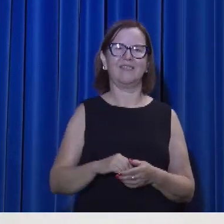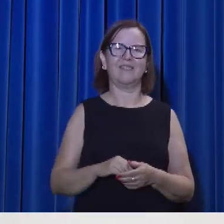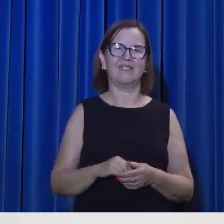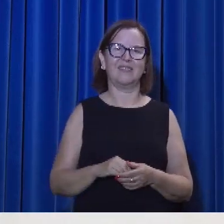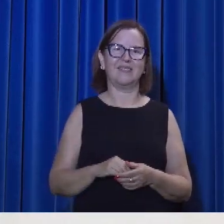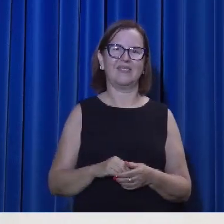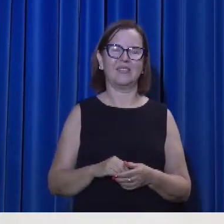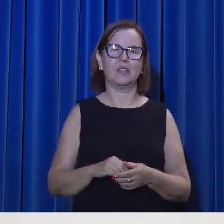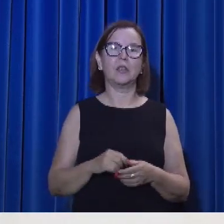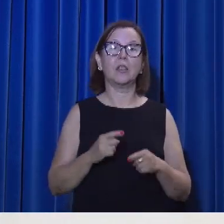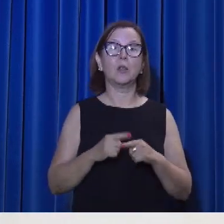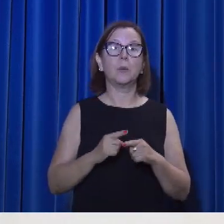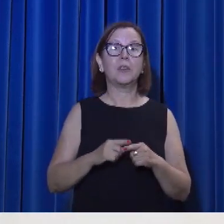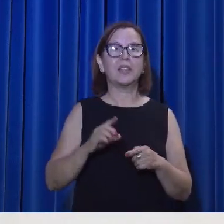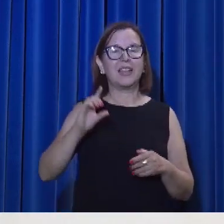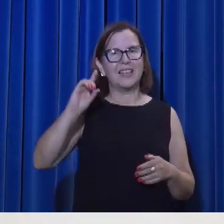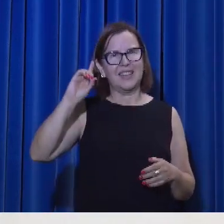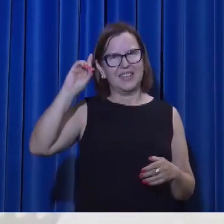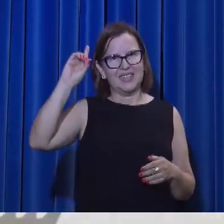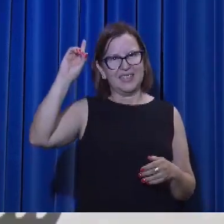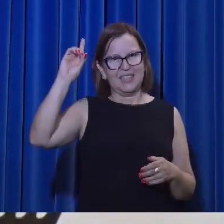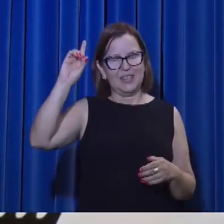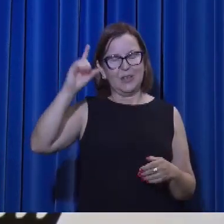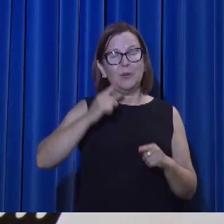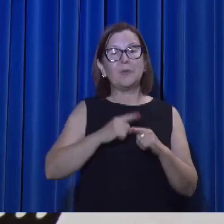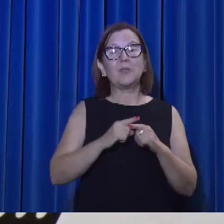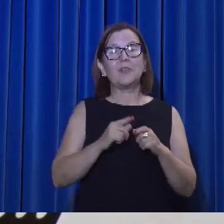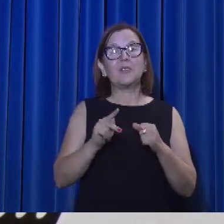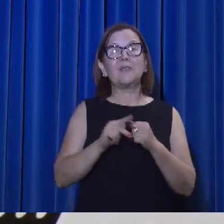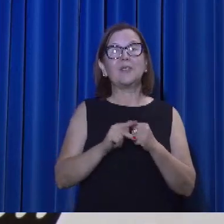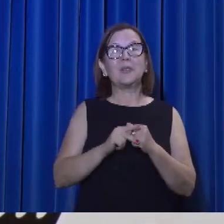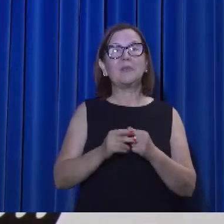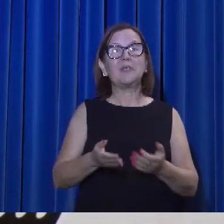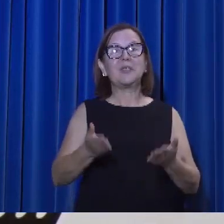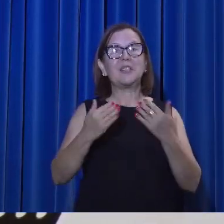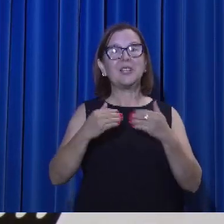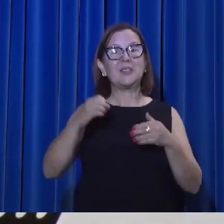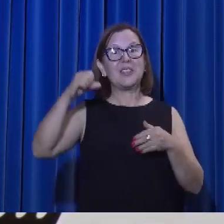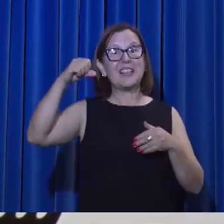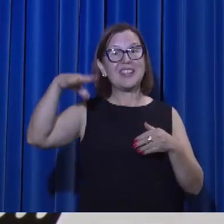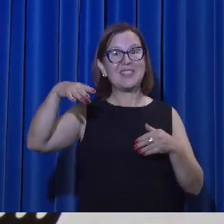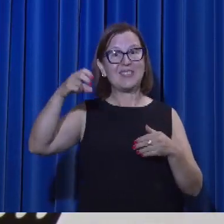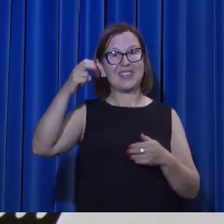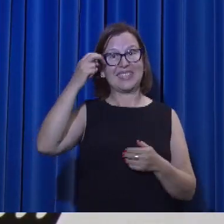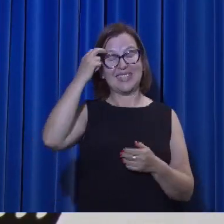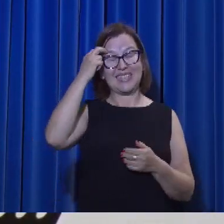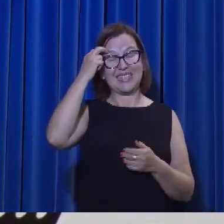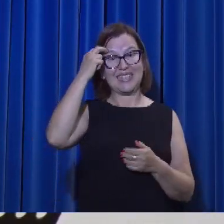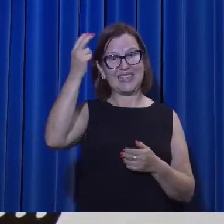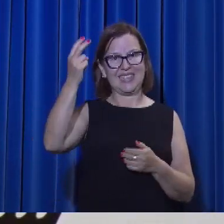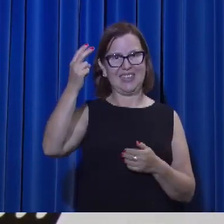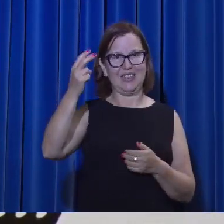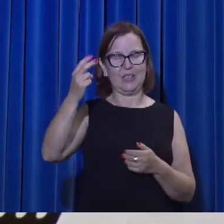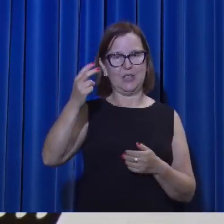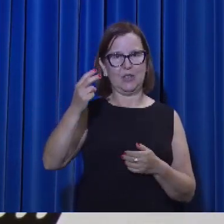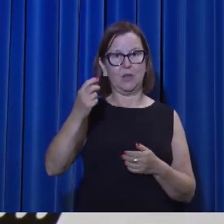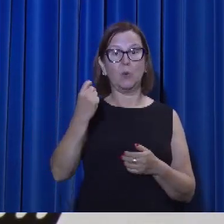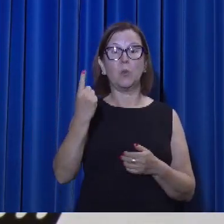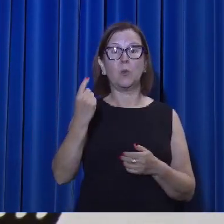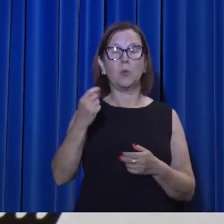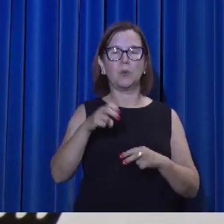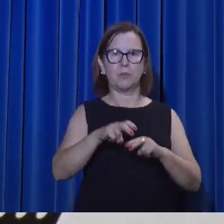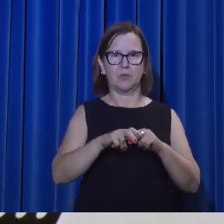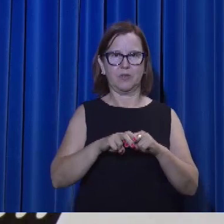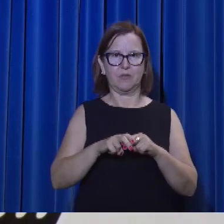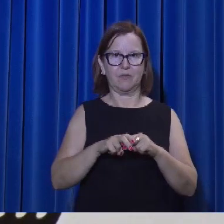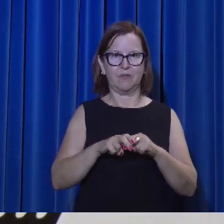inteligentes. E por que o Verbo nos deu essa luz da inteligência e da razão? Por um único motivo, meus irmãos: Ele não